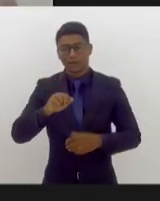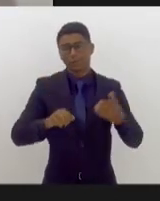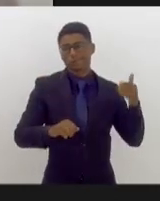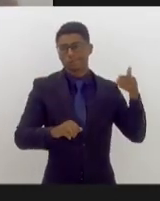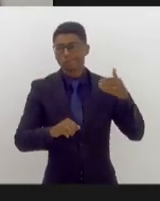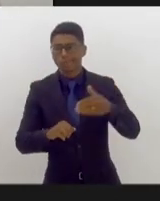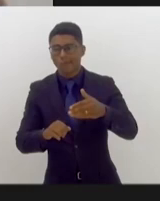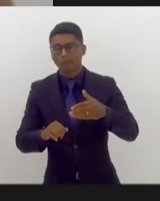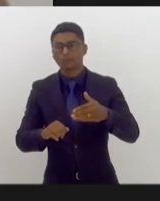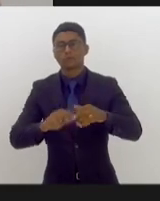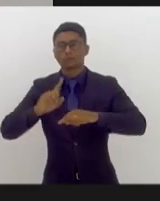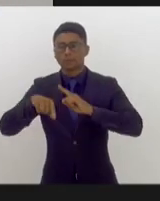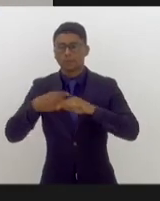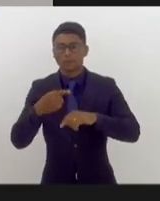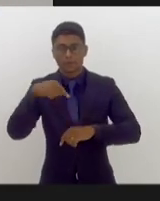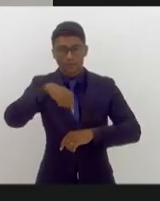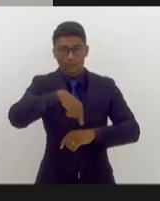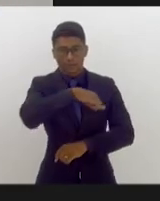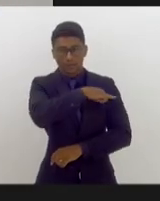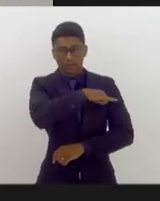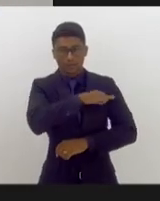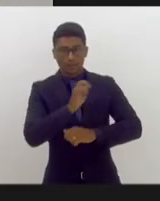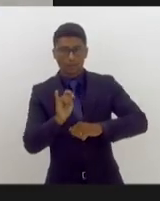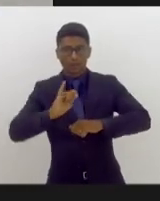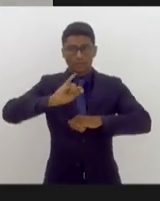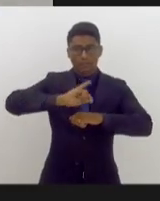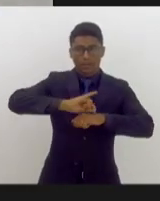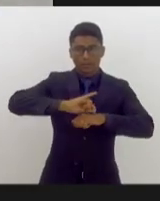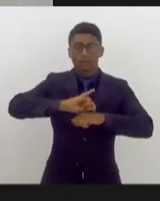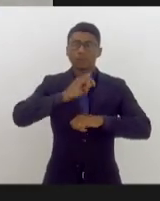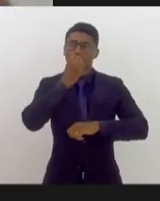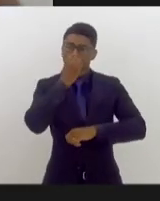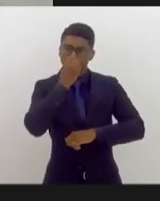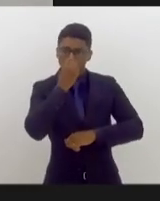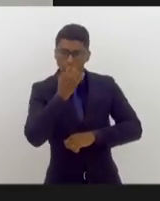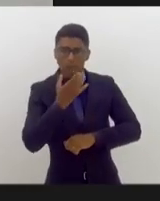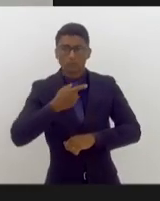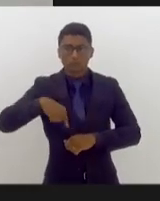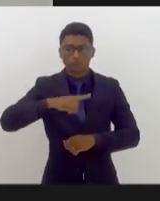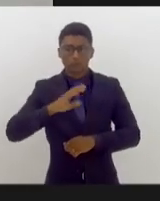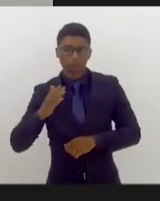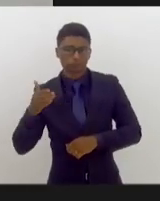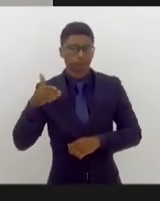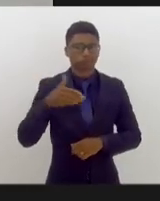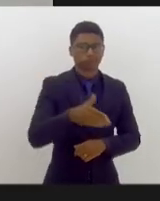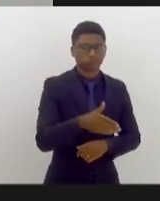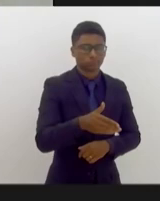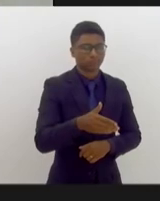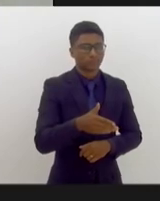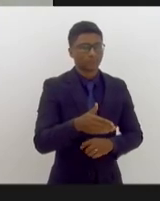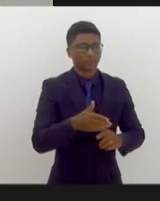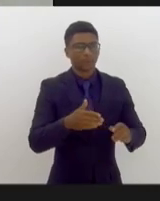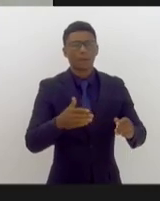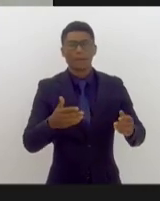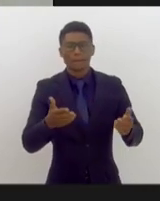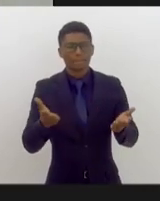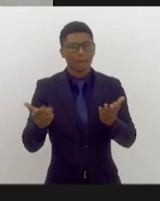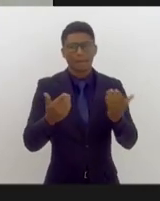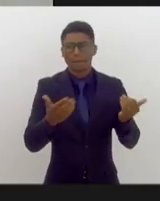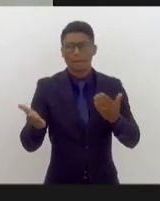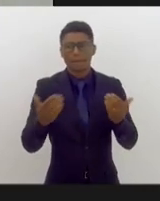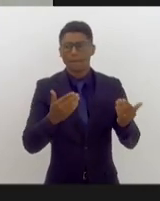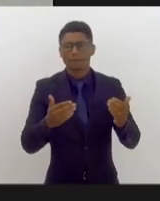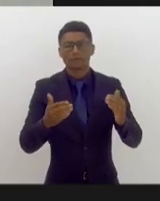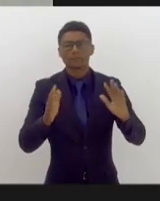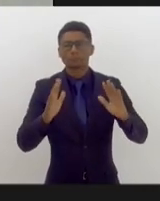aqui no centro do Rio, foi muito interessante participar da construção e a gente não vê isso andar,